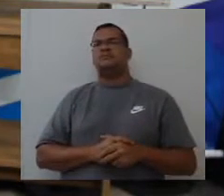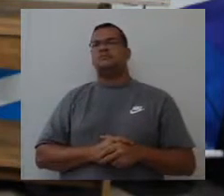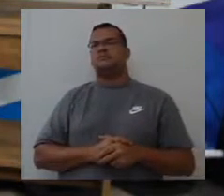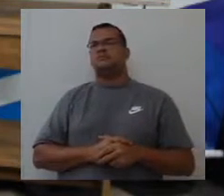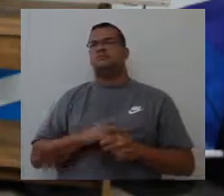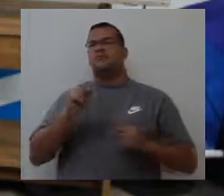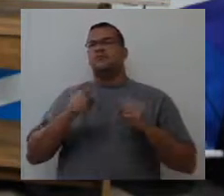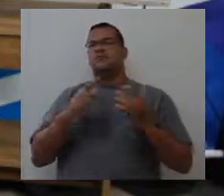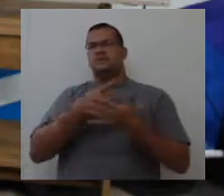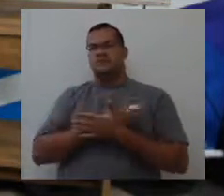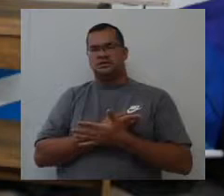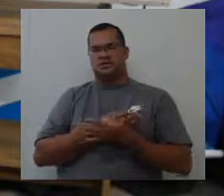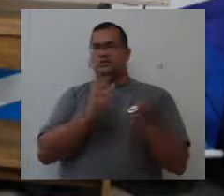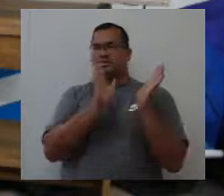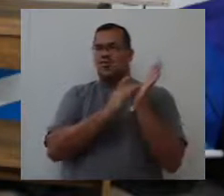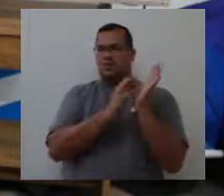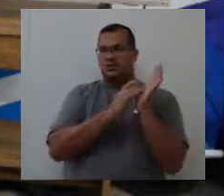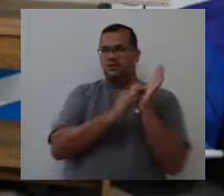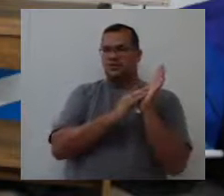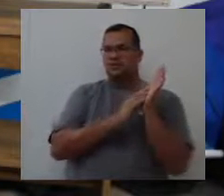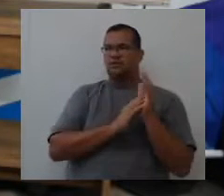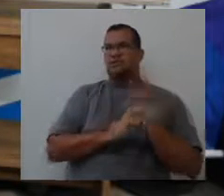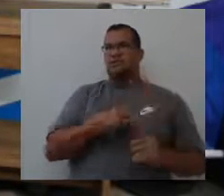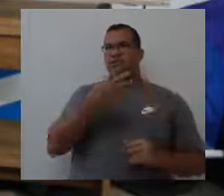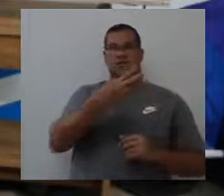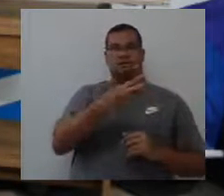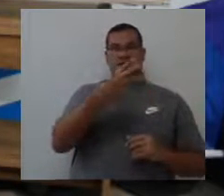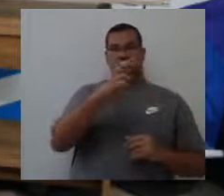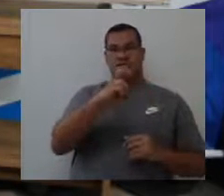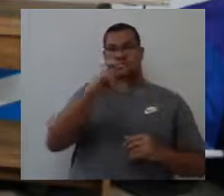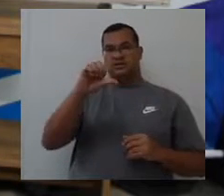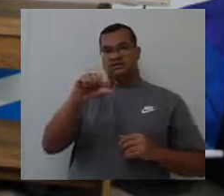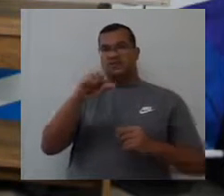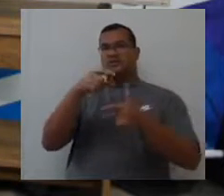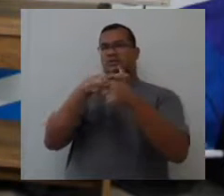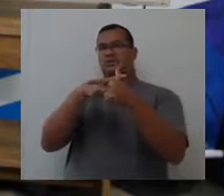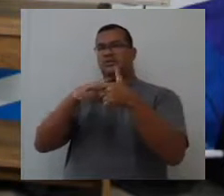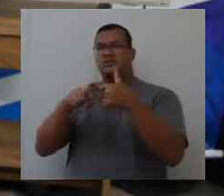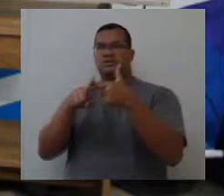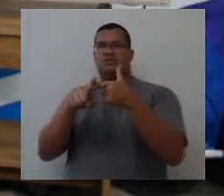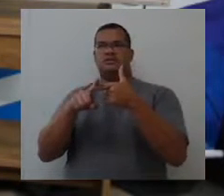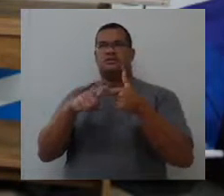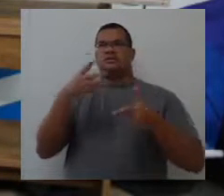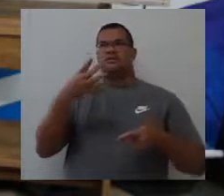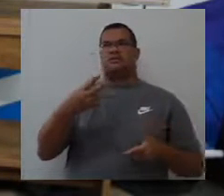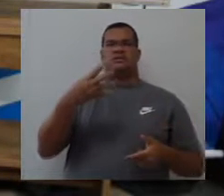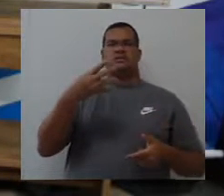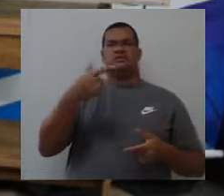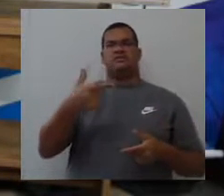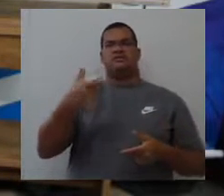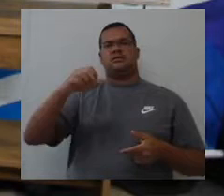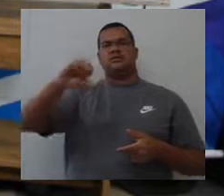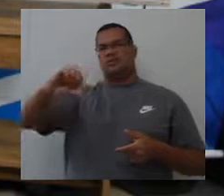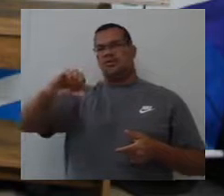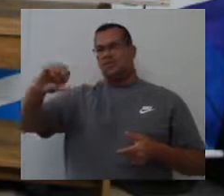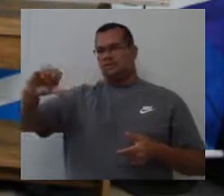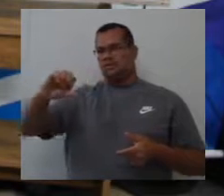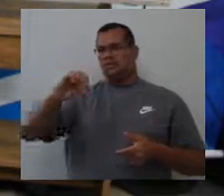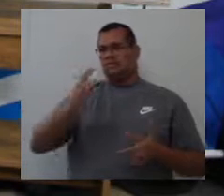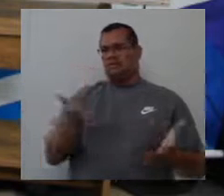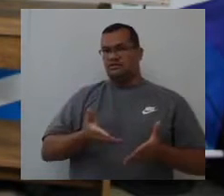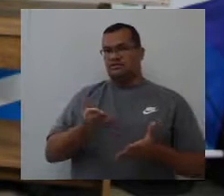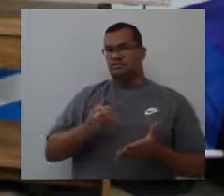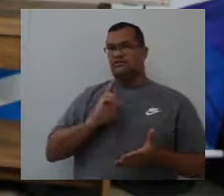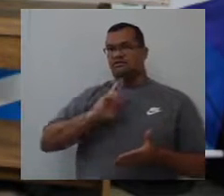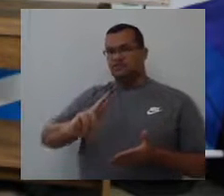que vai acontecer. Preço final, R$ 3,59, dividido pelo preço inicial, R$ 4,29. O resultado aqui em